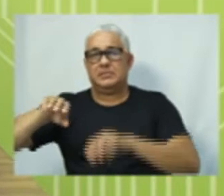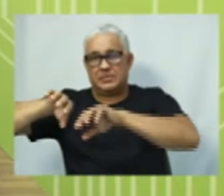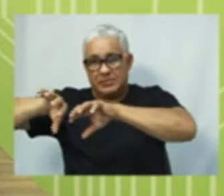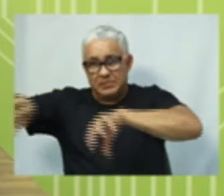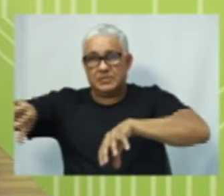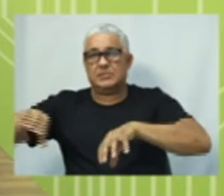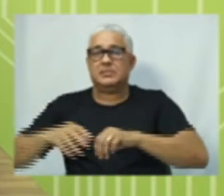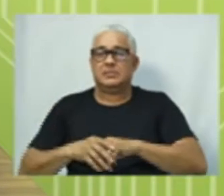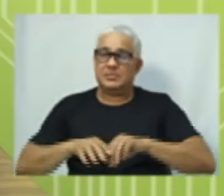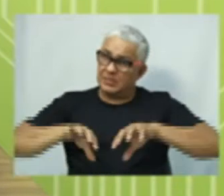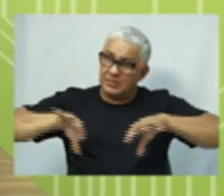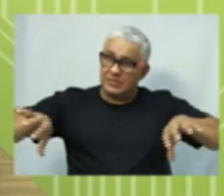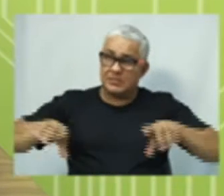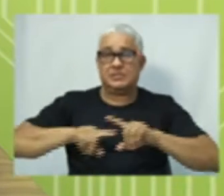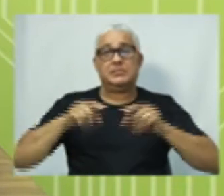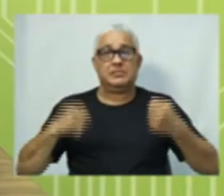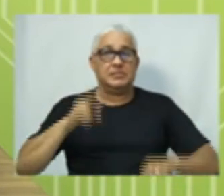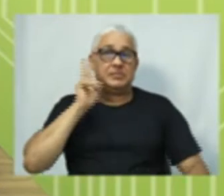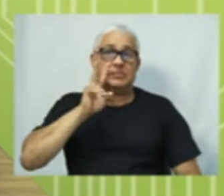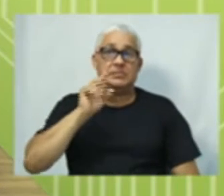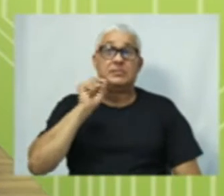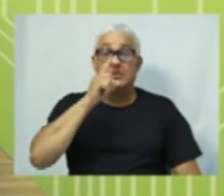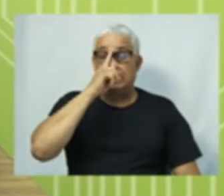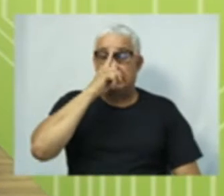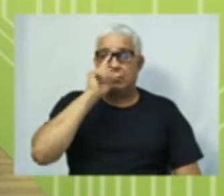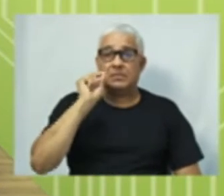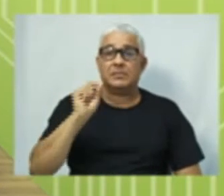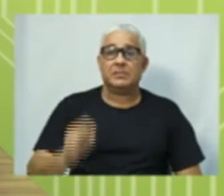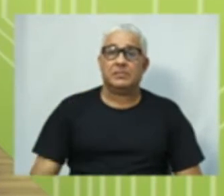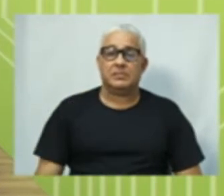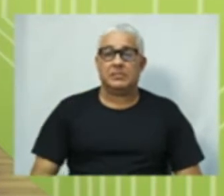é separado, mas tem que lembrar o quê? Qual é a